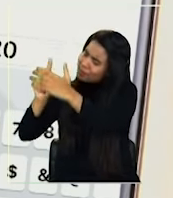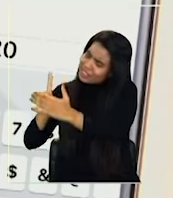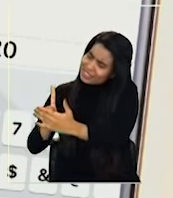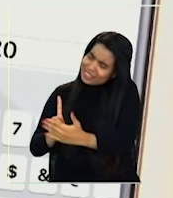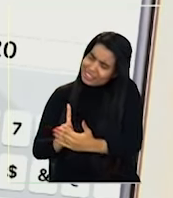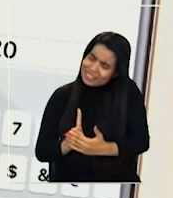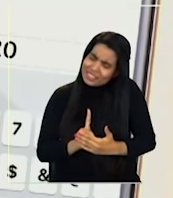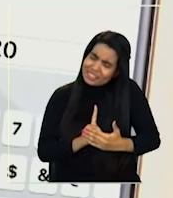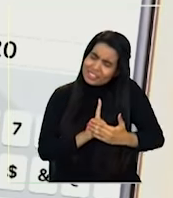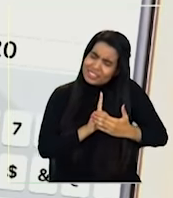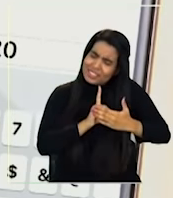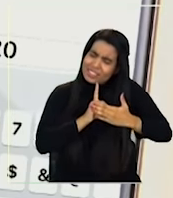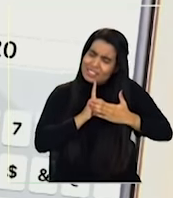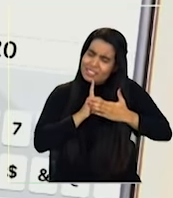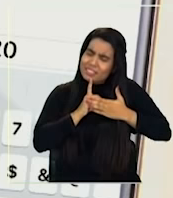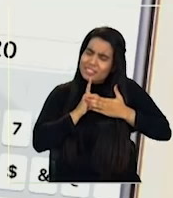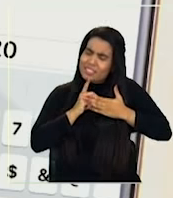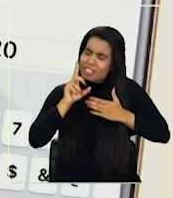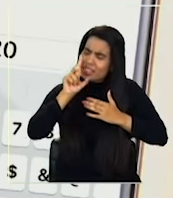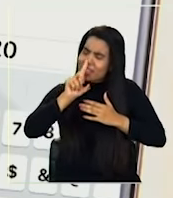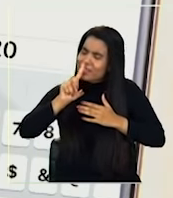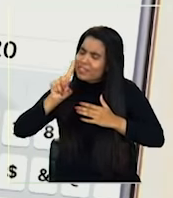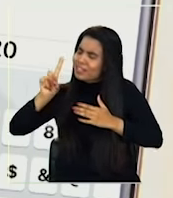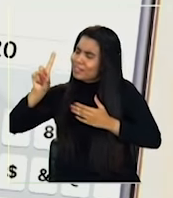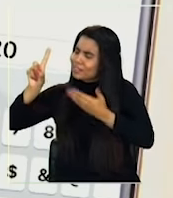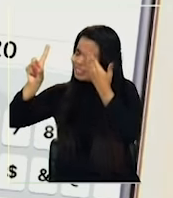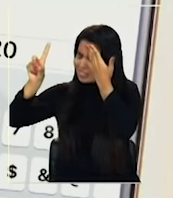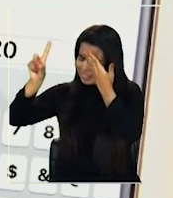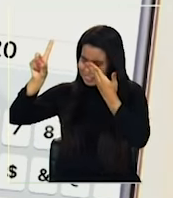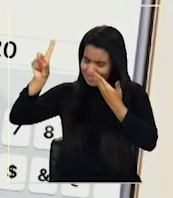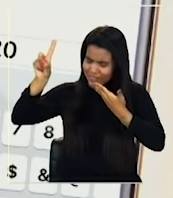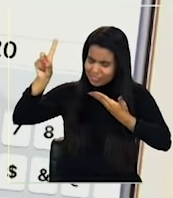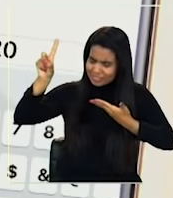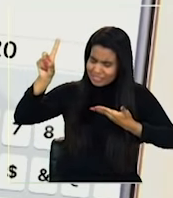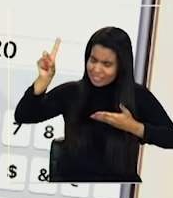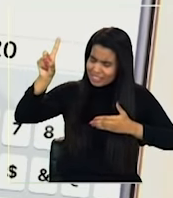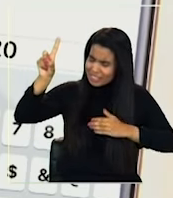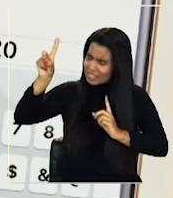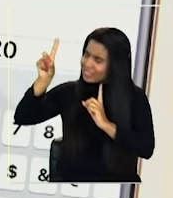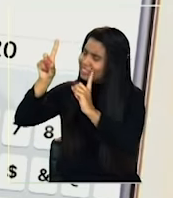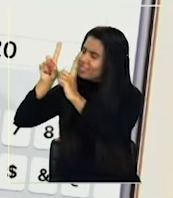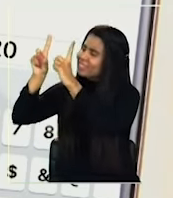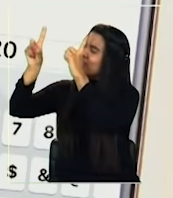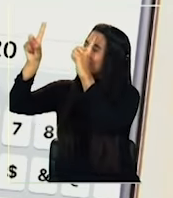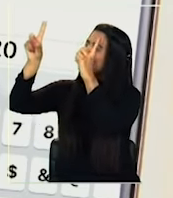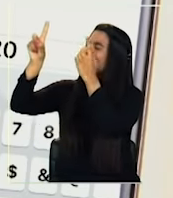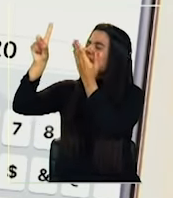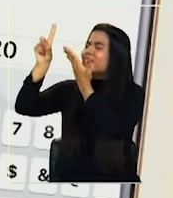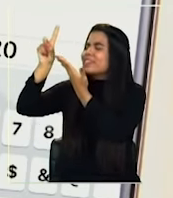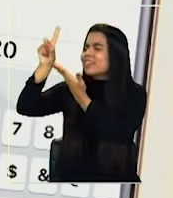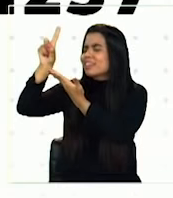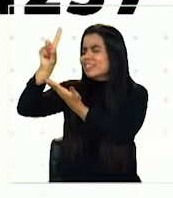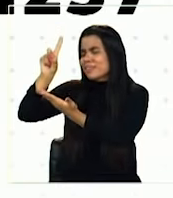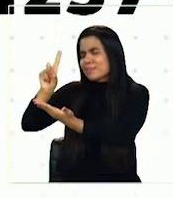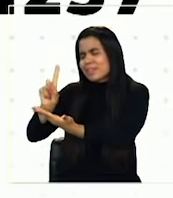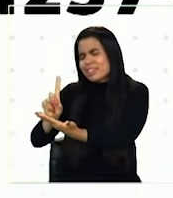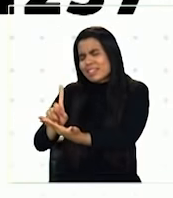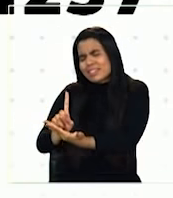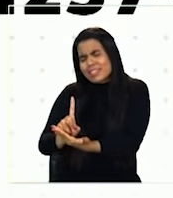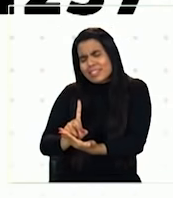Deus meu, eu encontrei teus altares, Senhor,